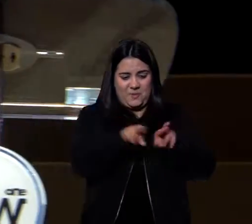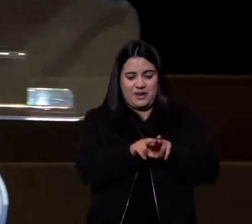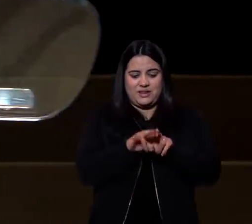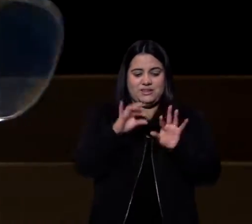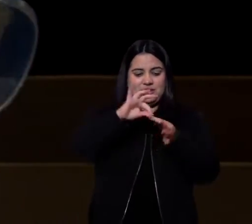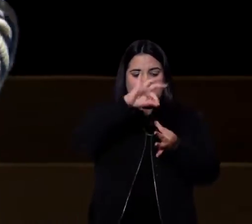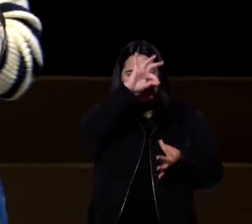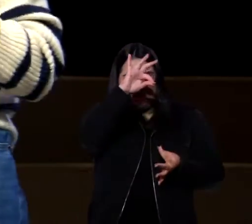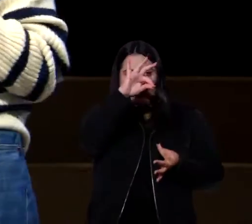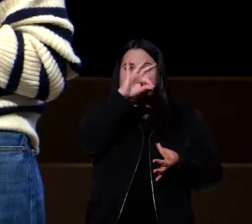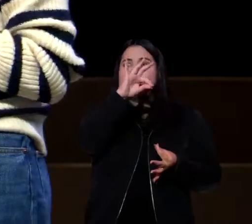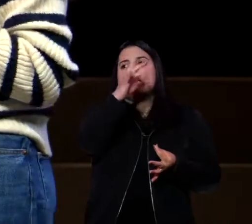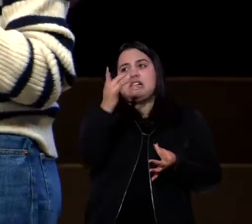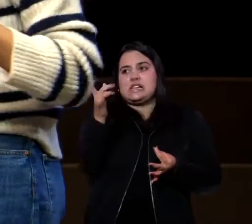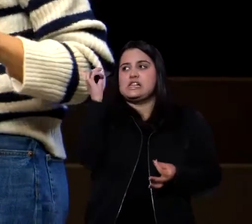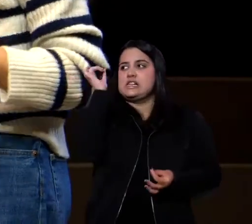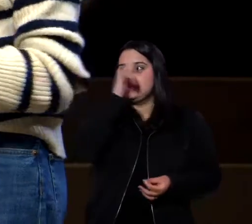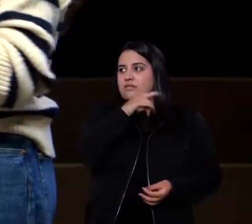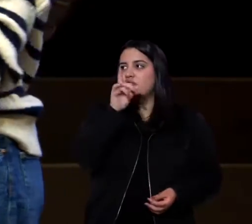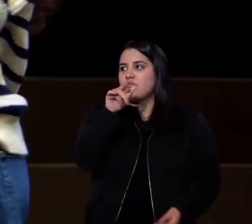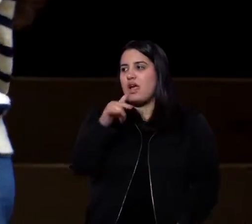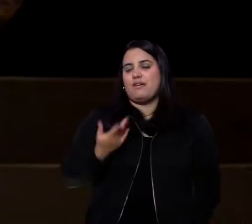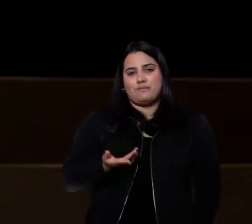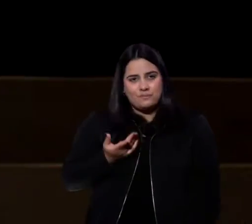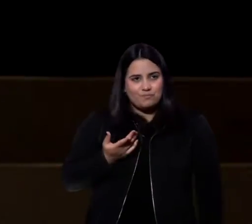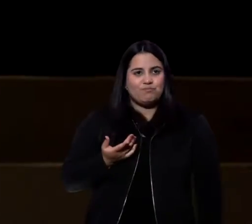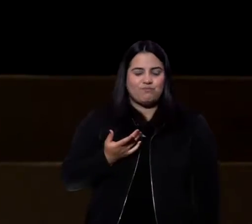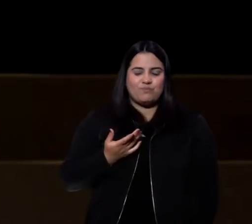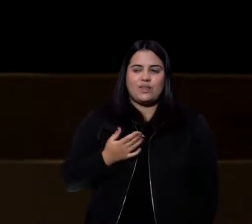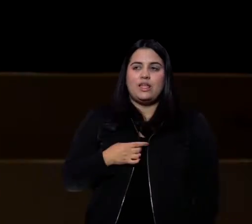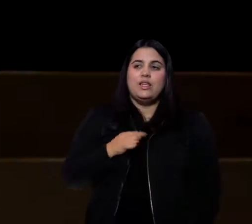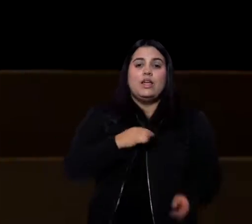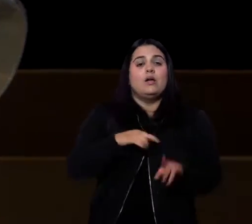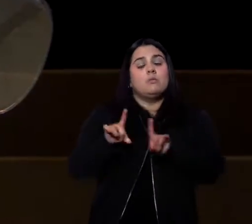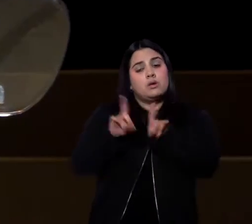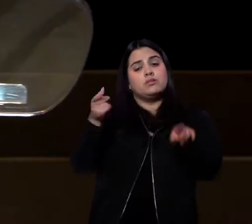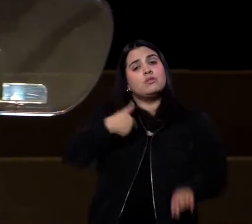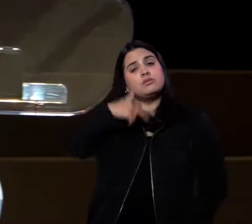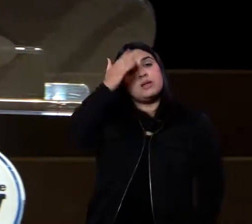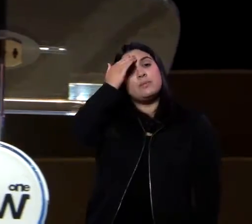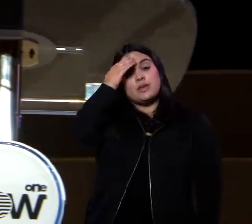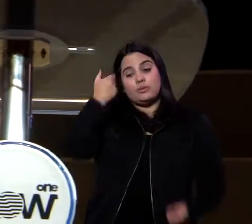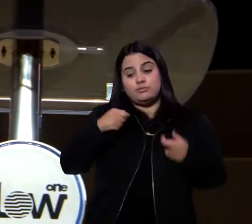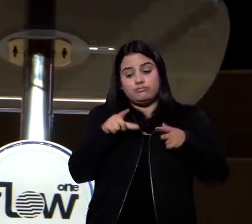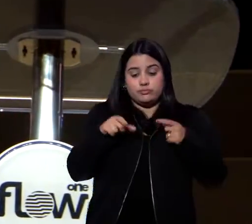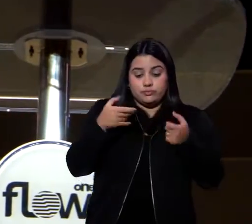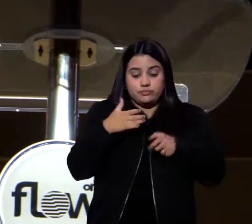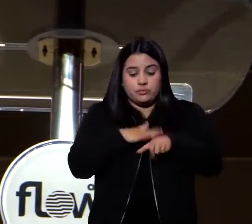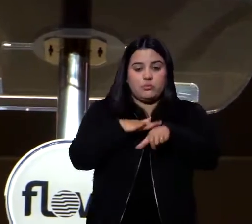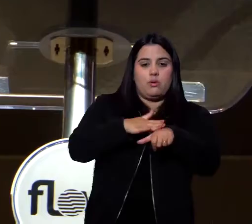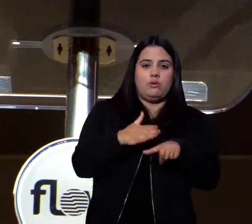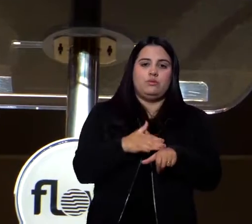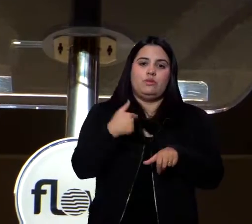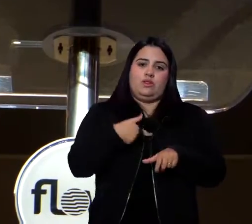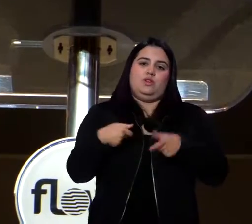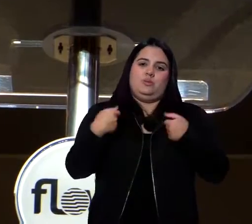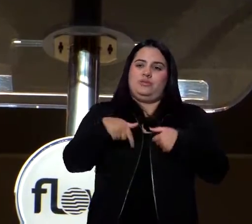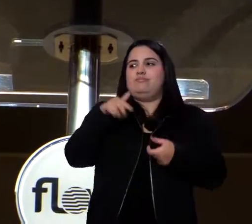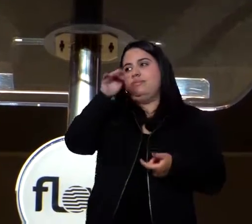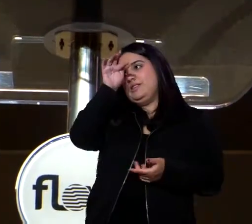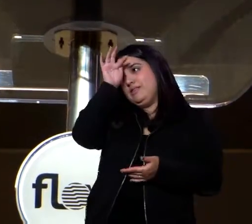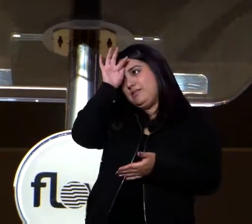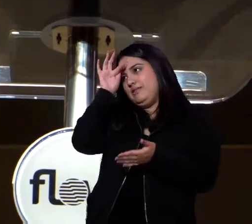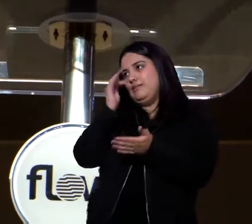Então, mas eu sabia, quando eu tive que decidir ali no momento, eu tive que ter bastante fé,